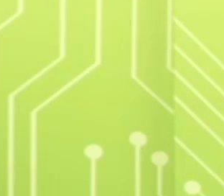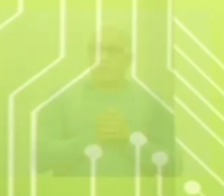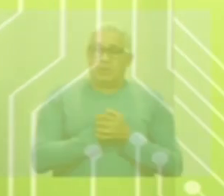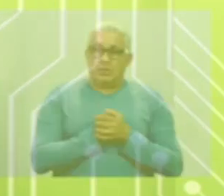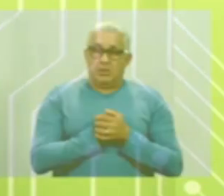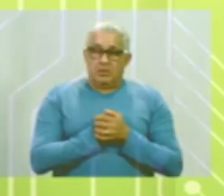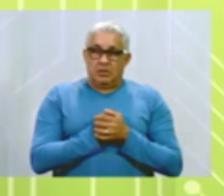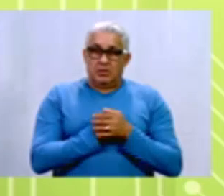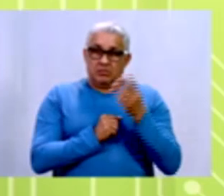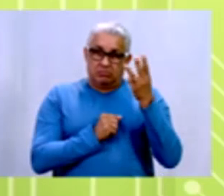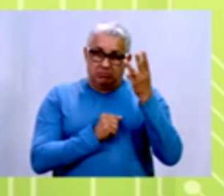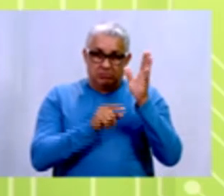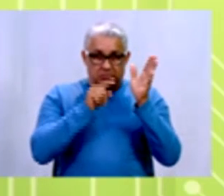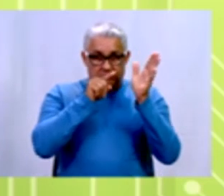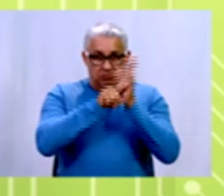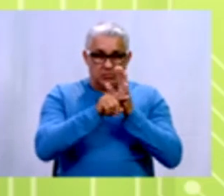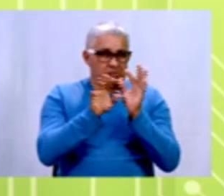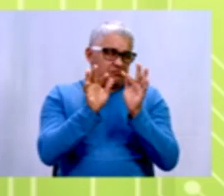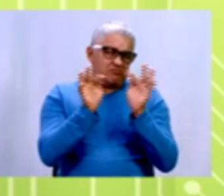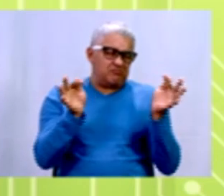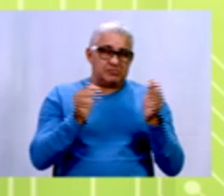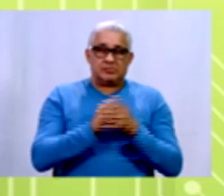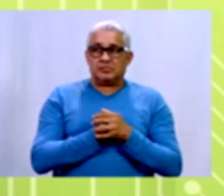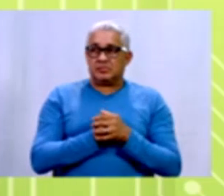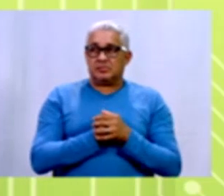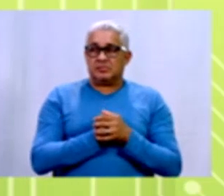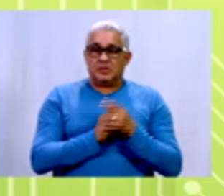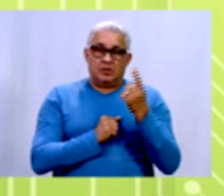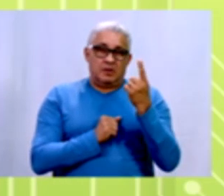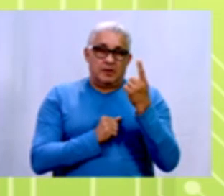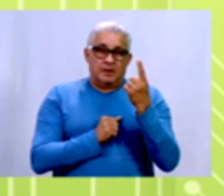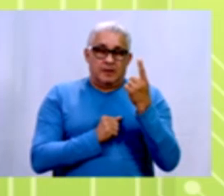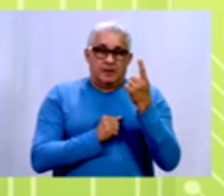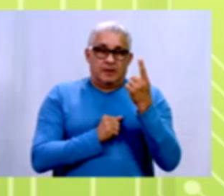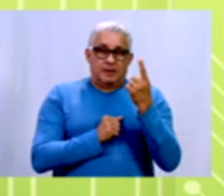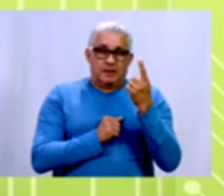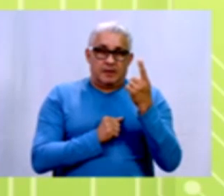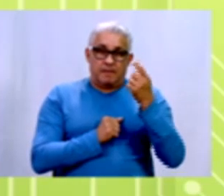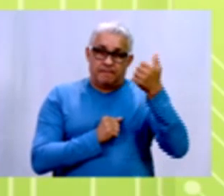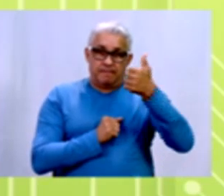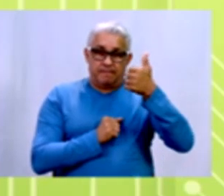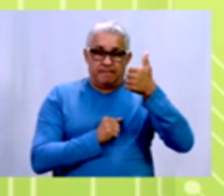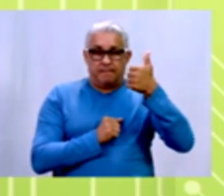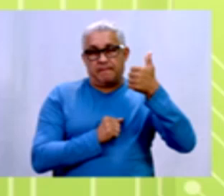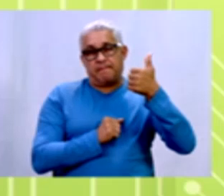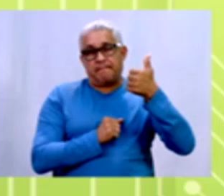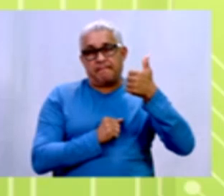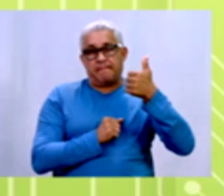Fizemos 3 questões simples, né? Uma para a primeira,